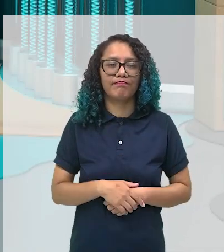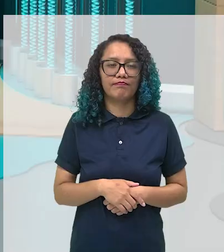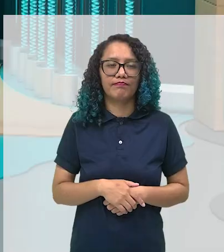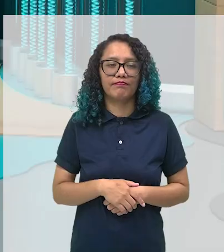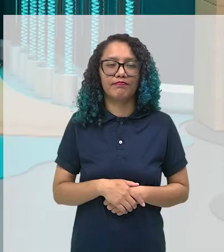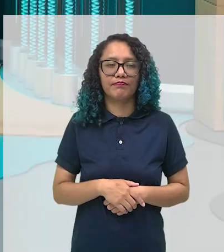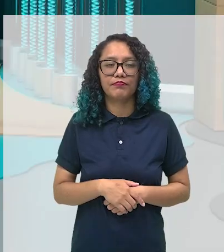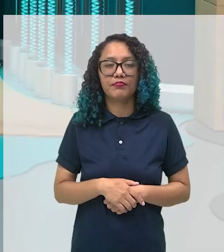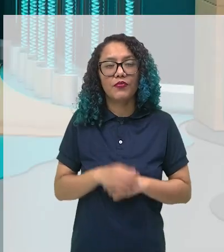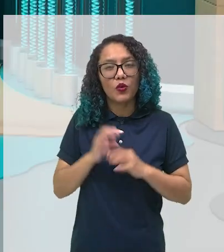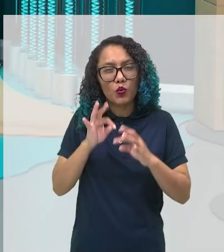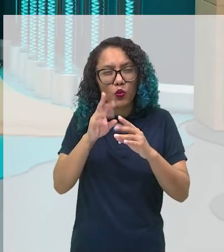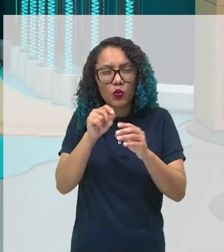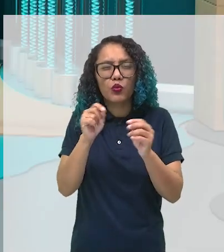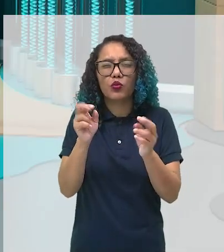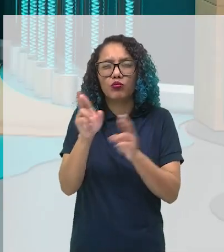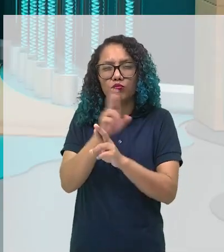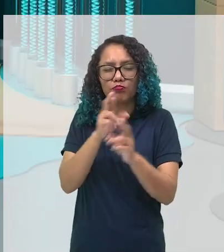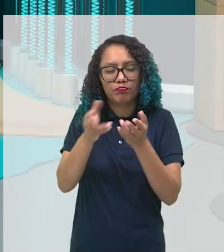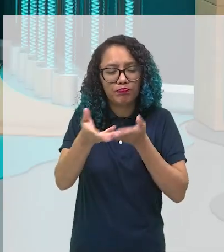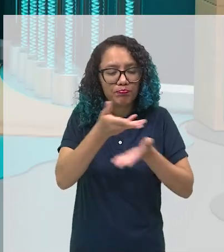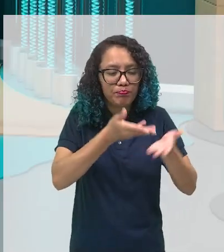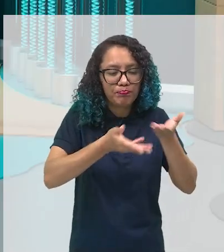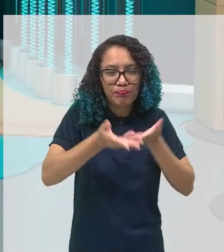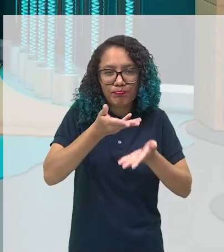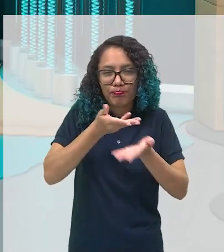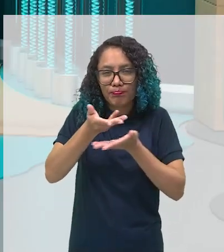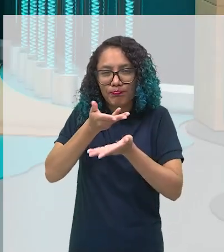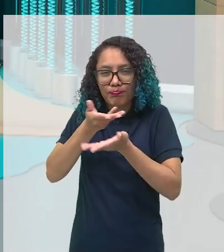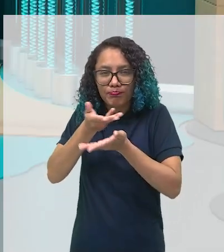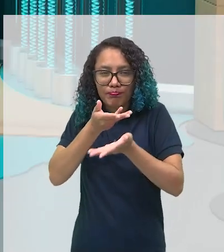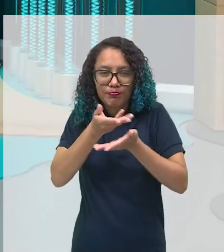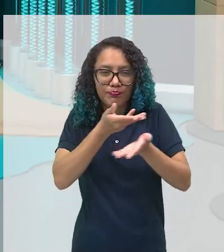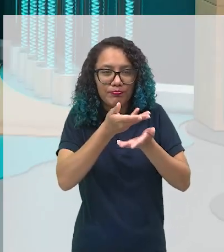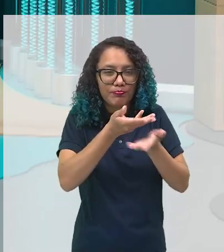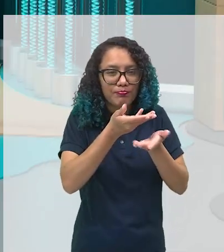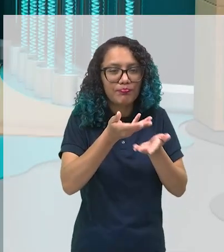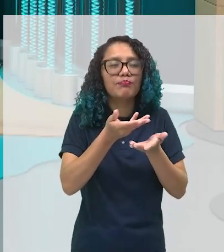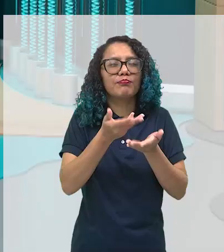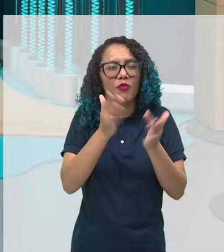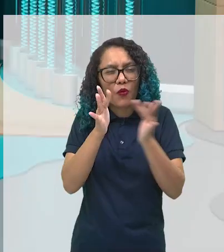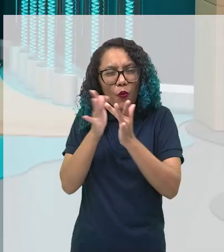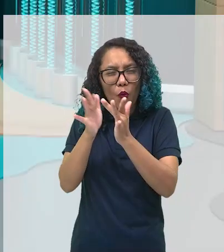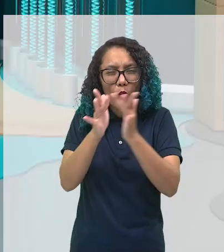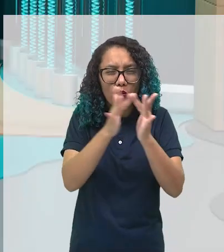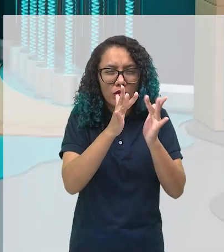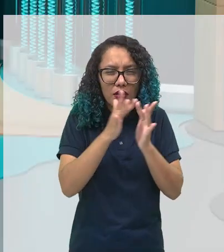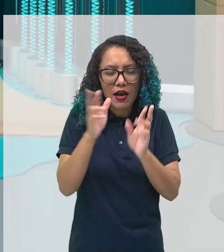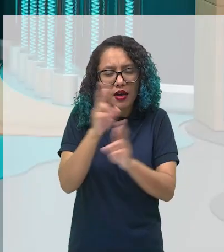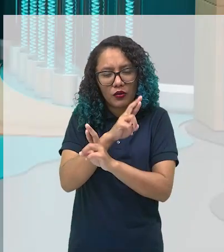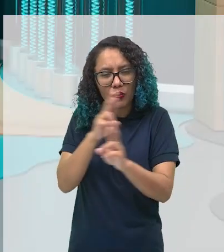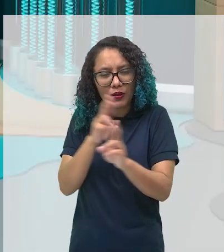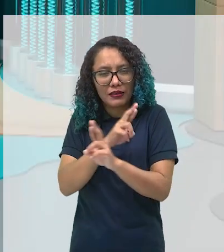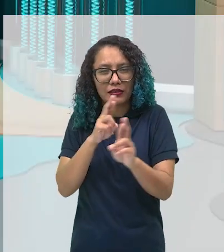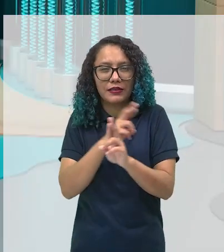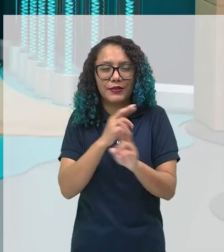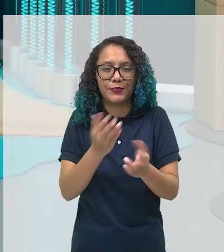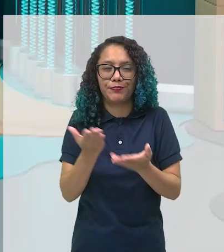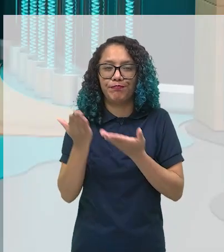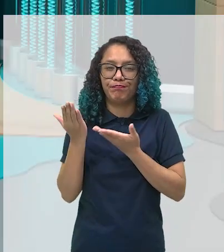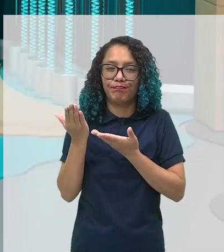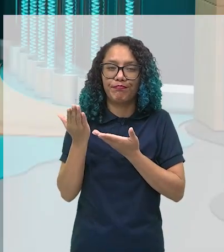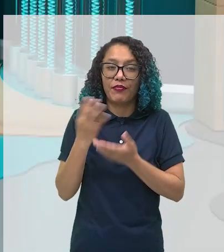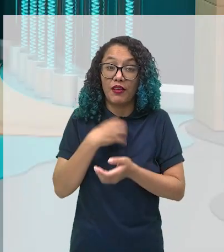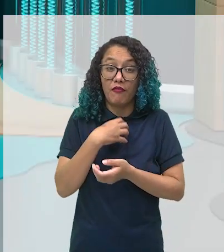da conexão com o outro, esperando também que o outro sinta essa conexão, né? Então, olha só como é